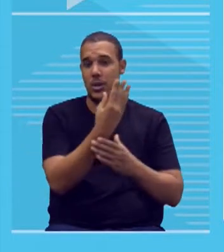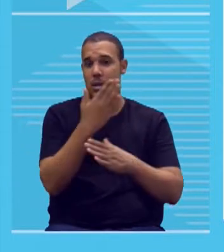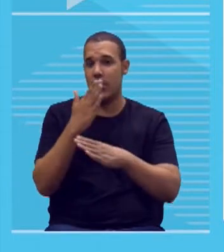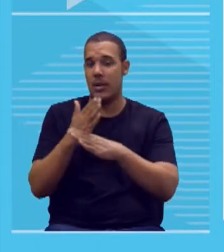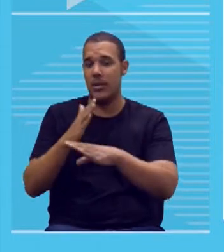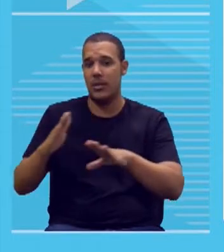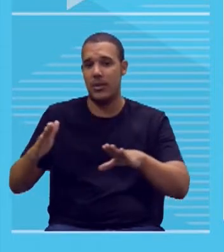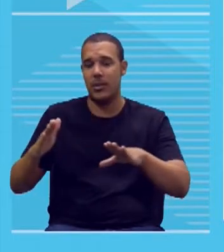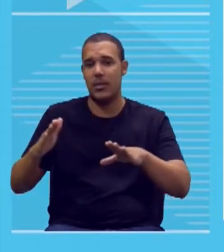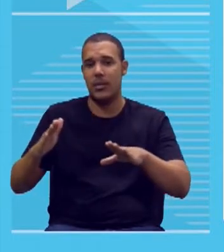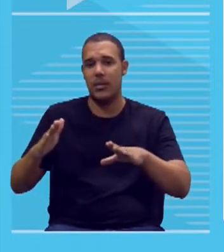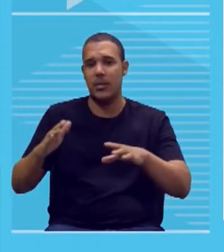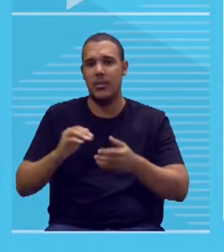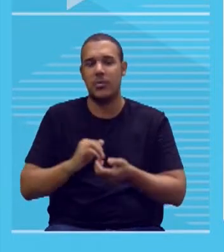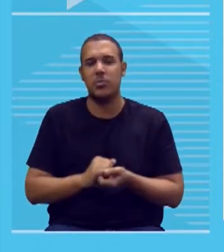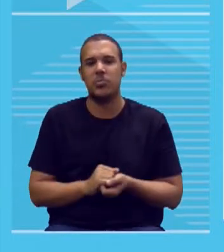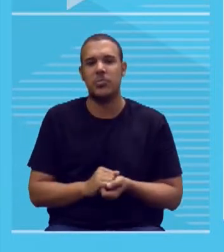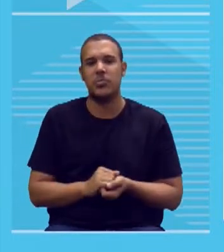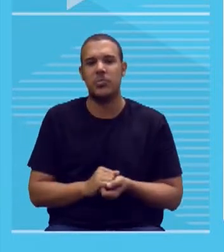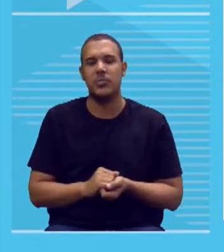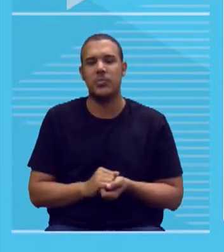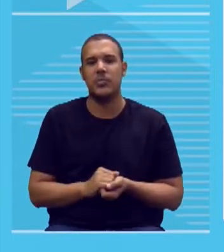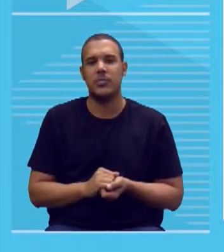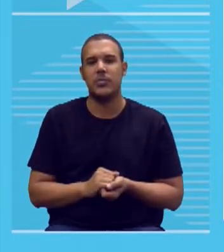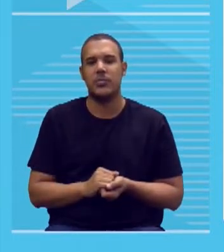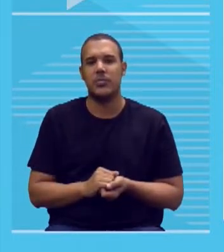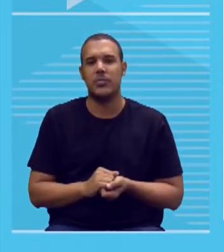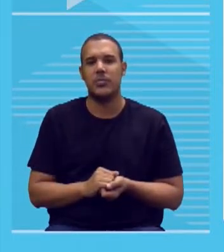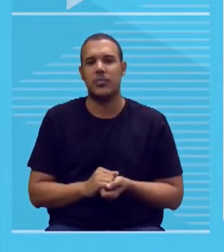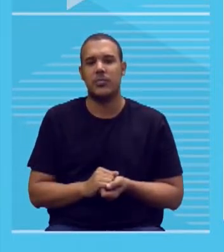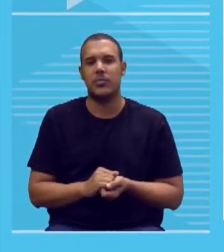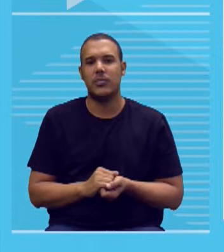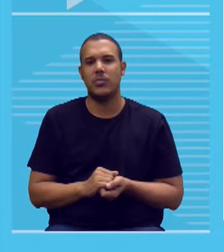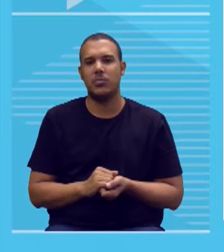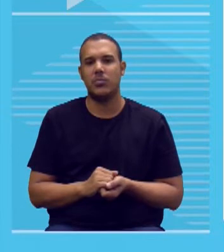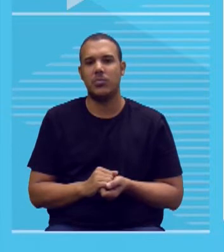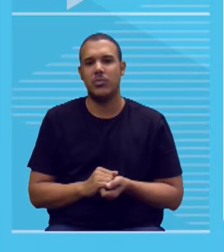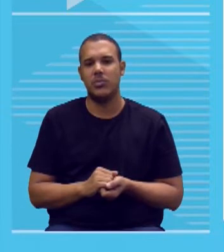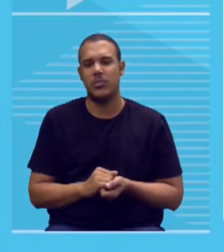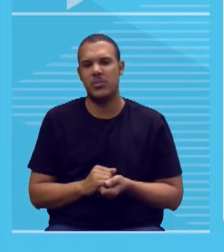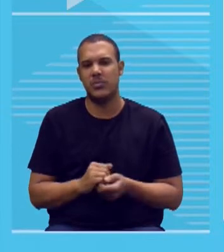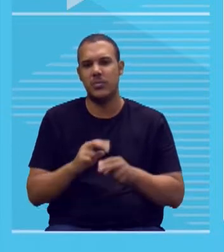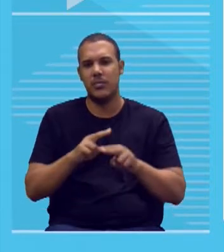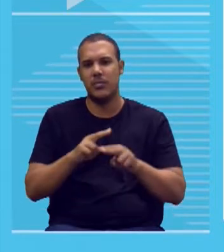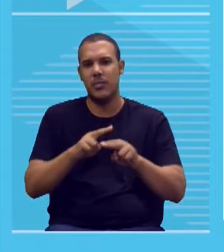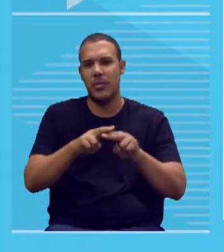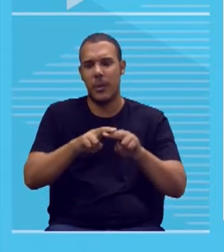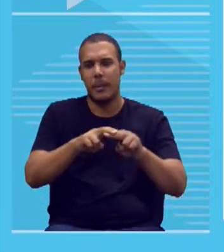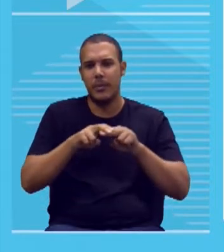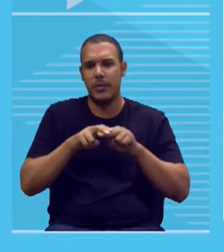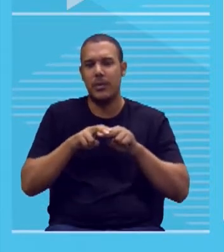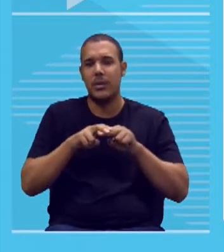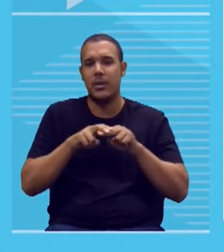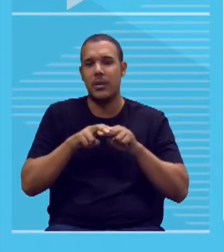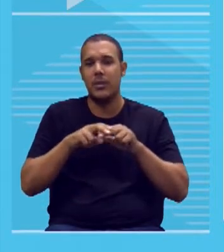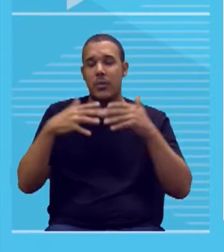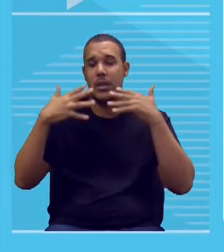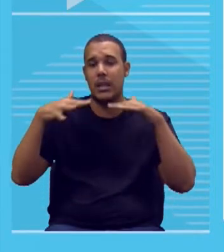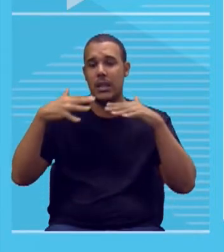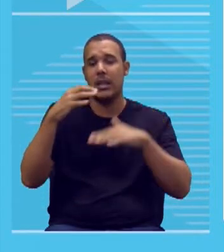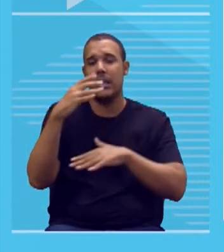e por conta é de situações processos naturais